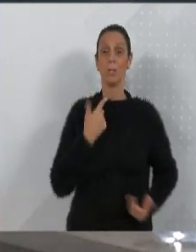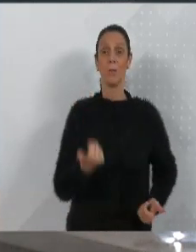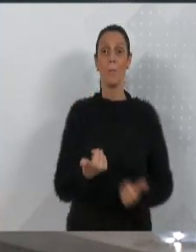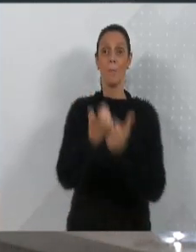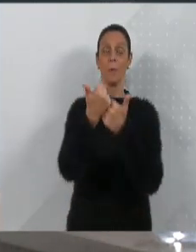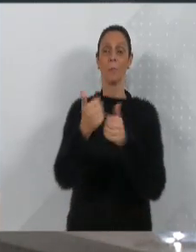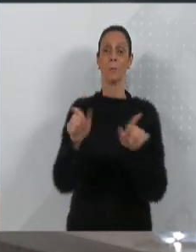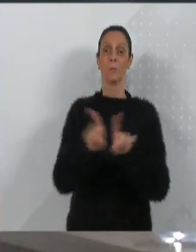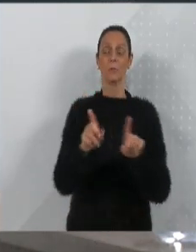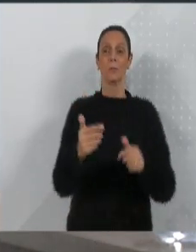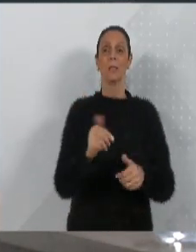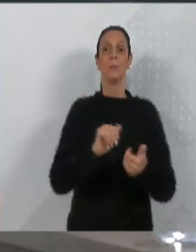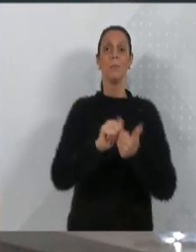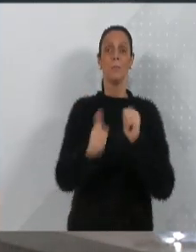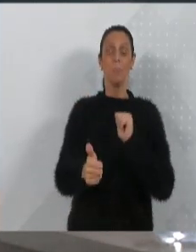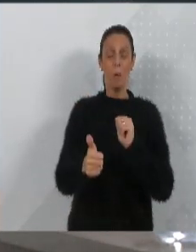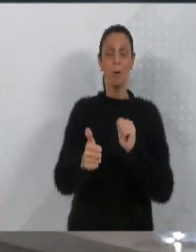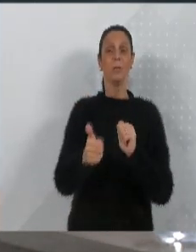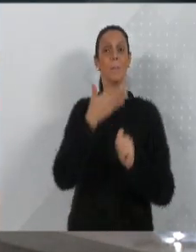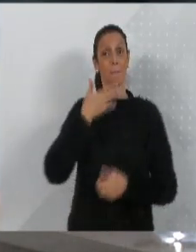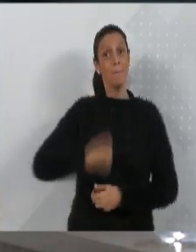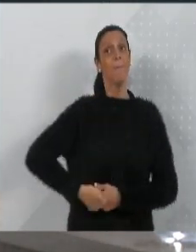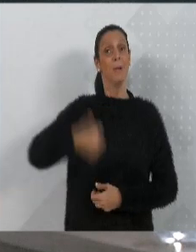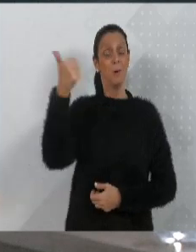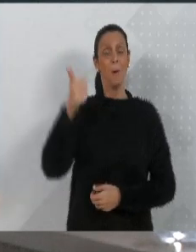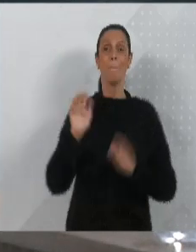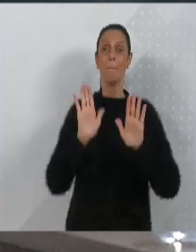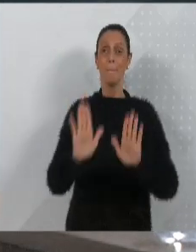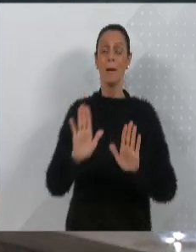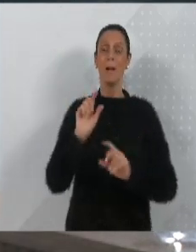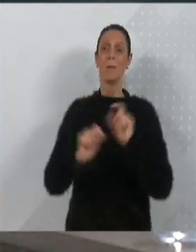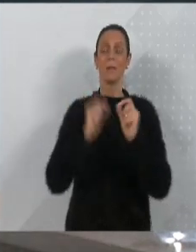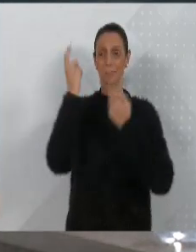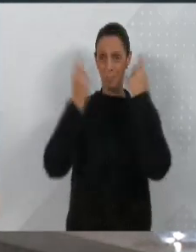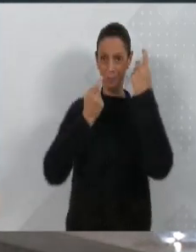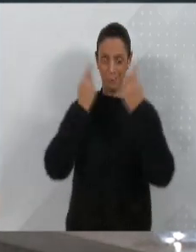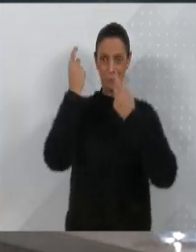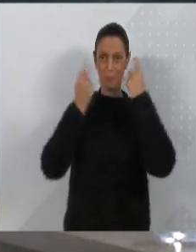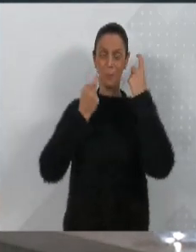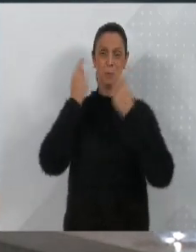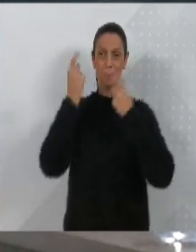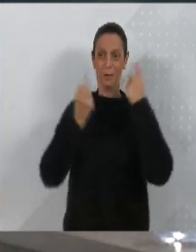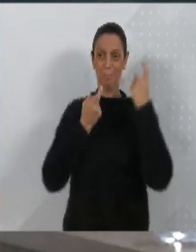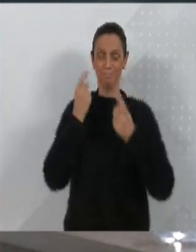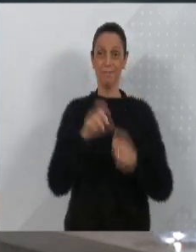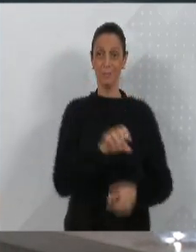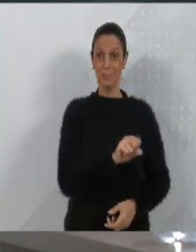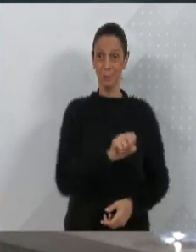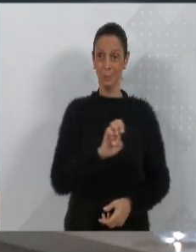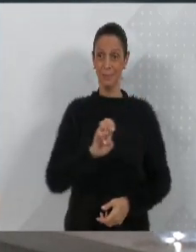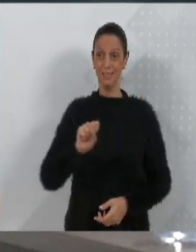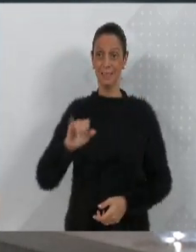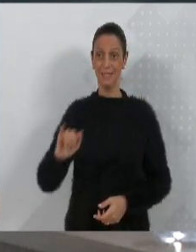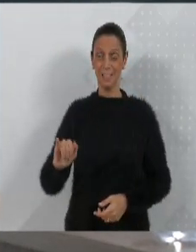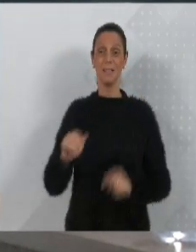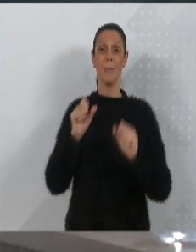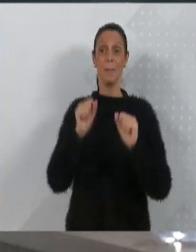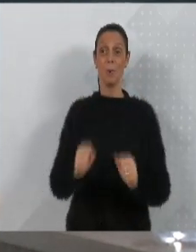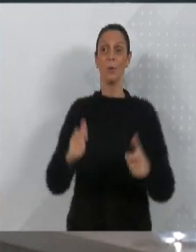ao esporte Blumenau o melhor mas me preocupa muito vereador que aquilo lá pode se transformar num num